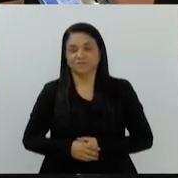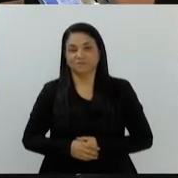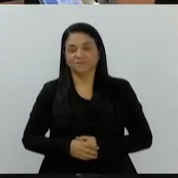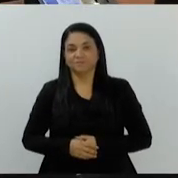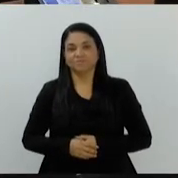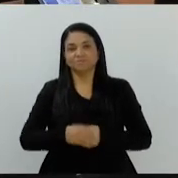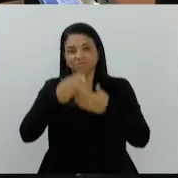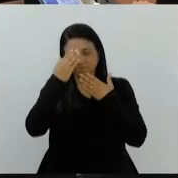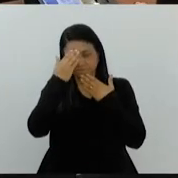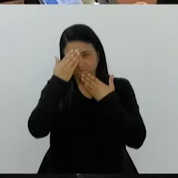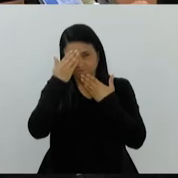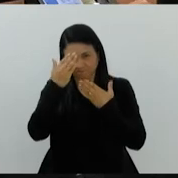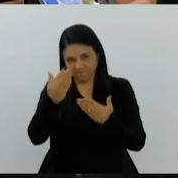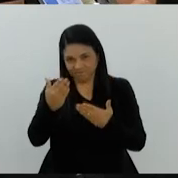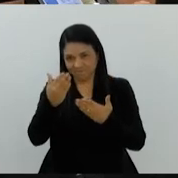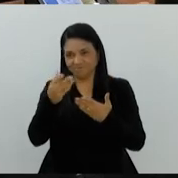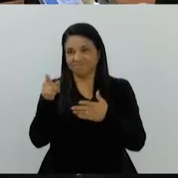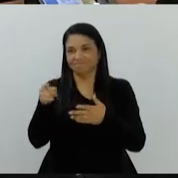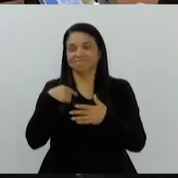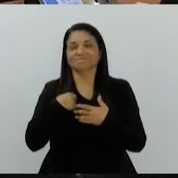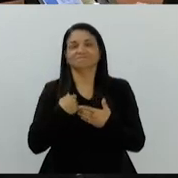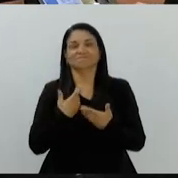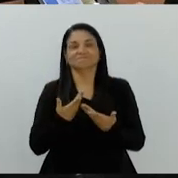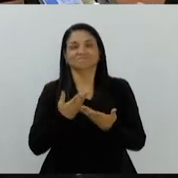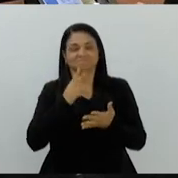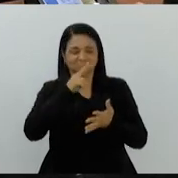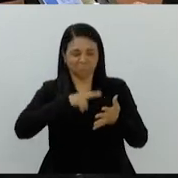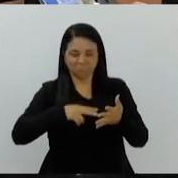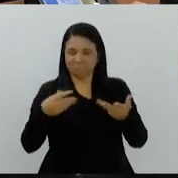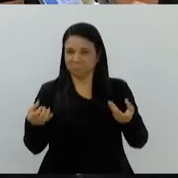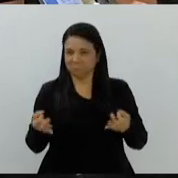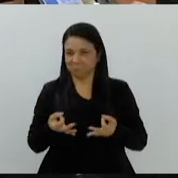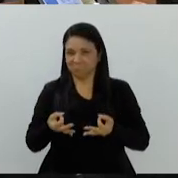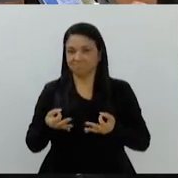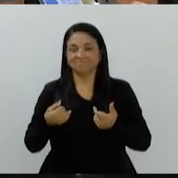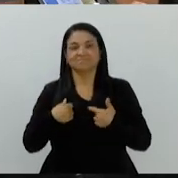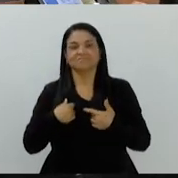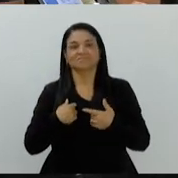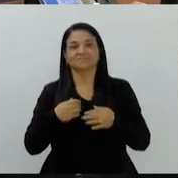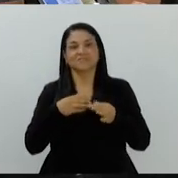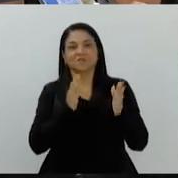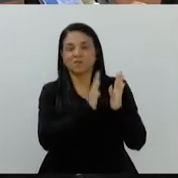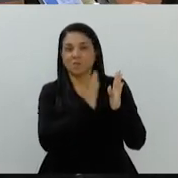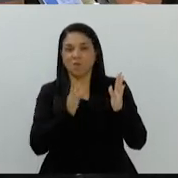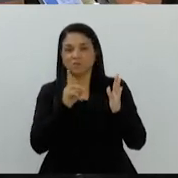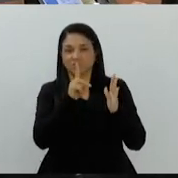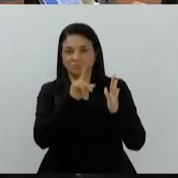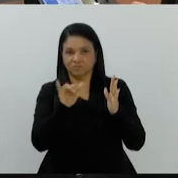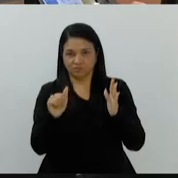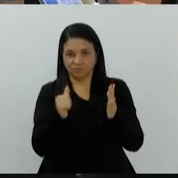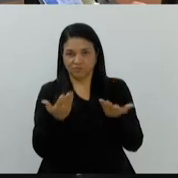Muito obrigado. Grande leitura, deputado Mink. Lida e aprovada a ata. Passa-se a ordem do dia.